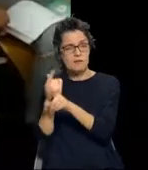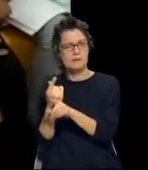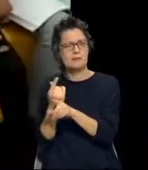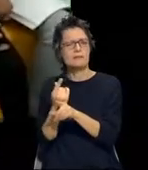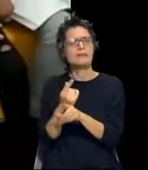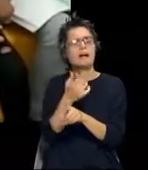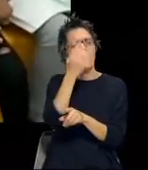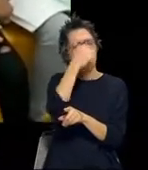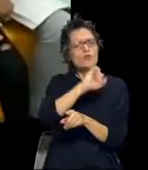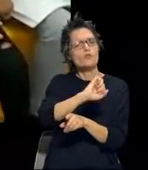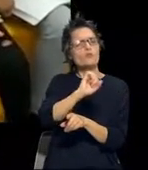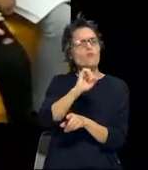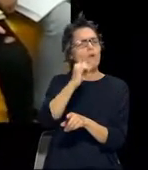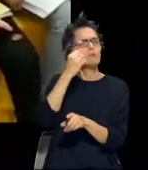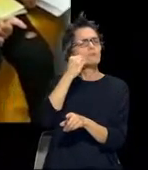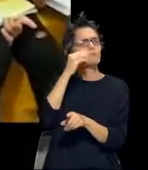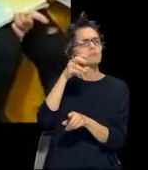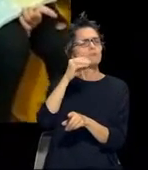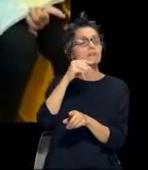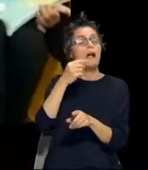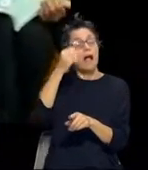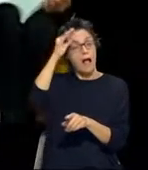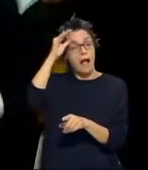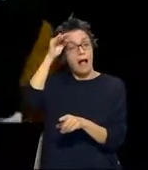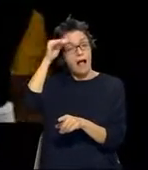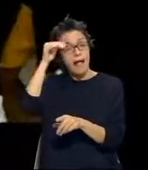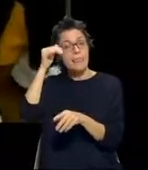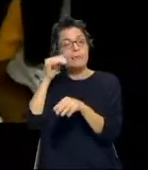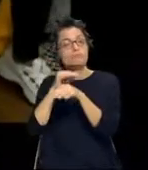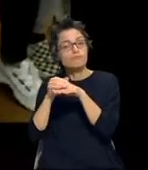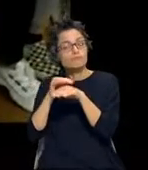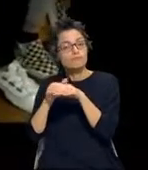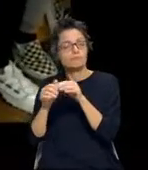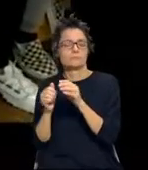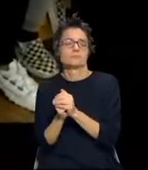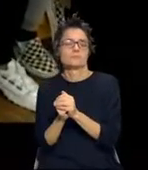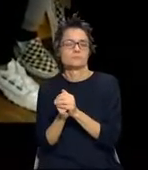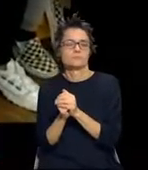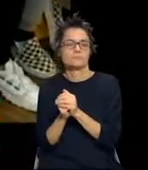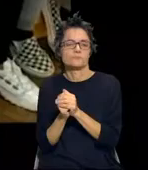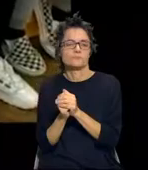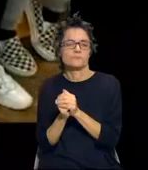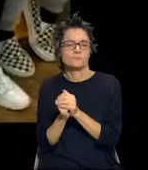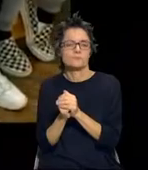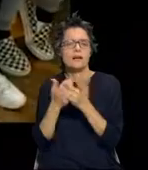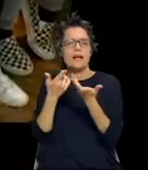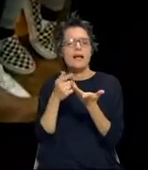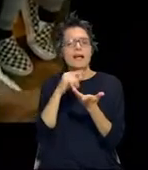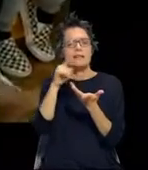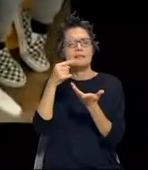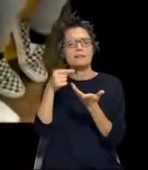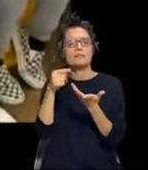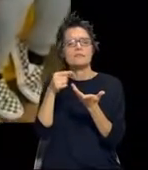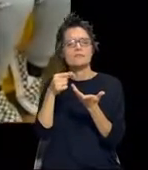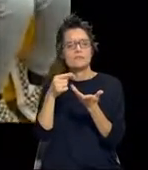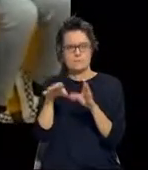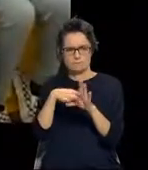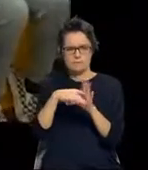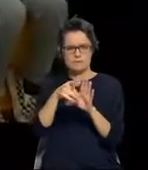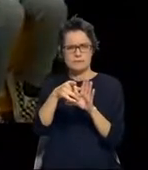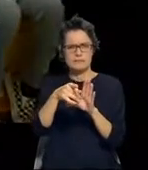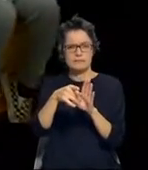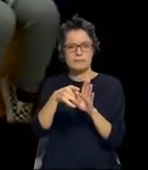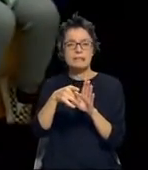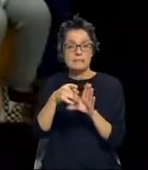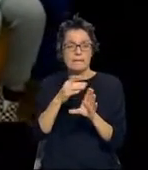Animais! E a vossa história foi inspirada? Animais de estimação! Muito bem, muito bem. Costumam participar?